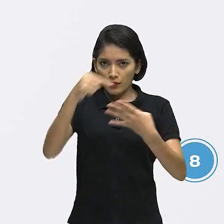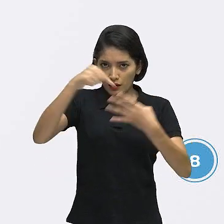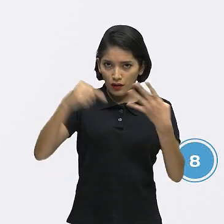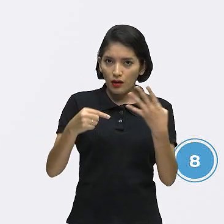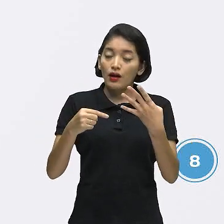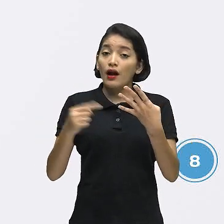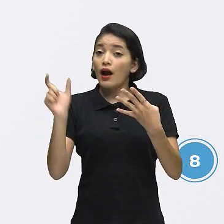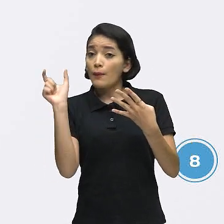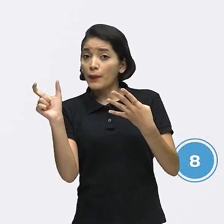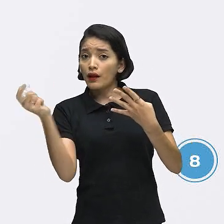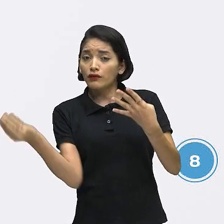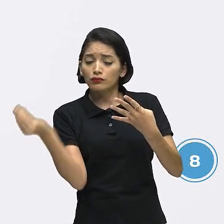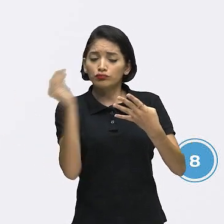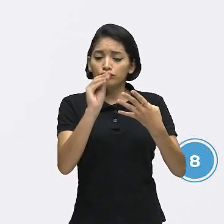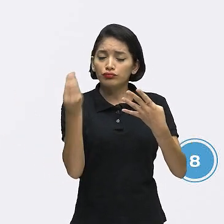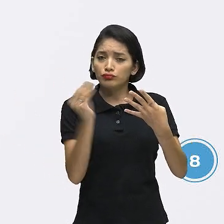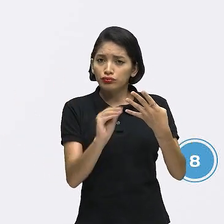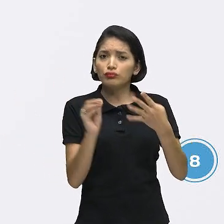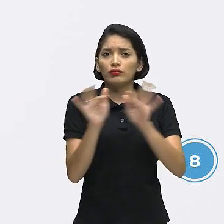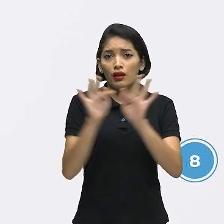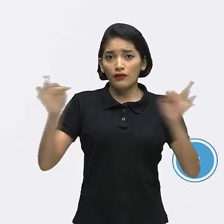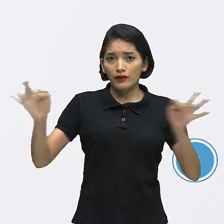vão complementar aí essa frase.